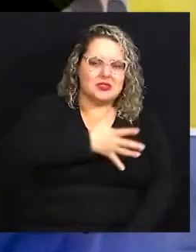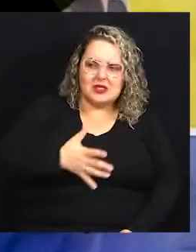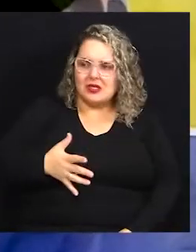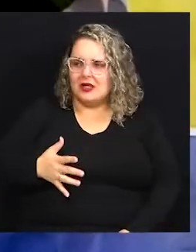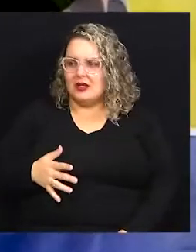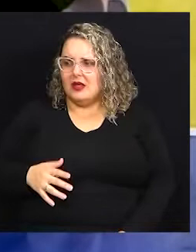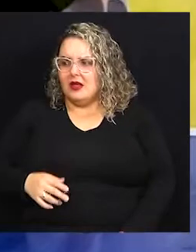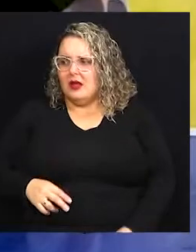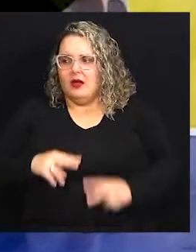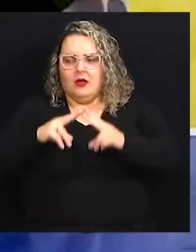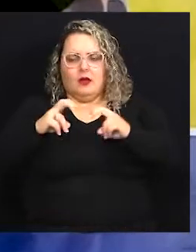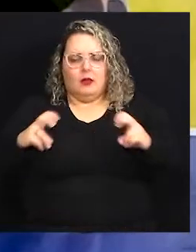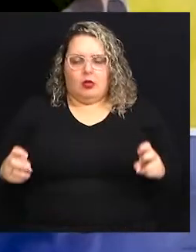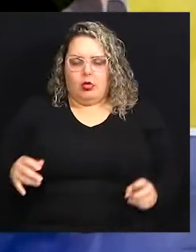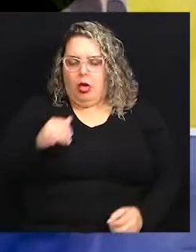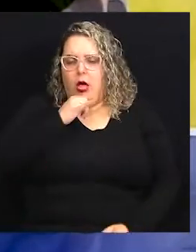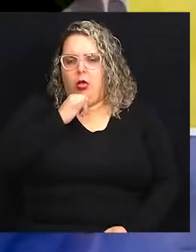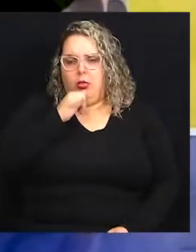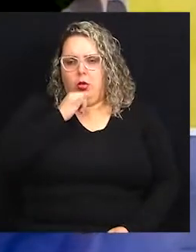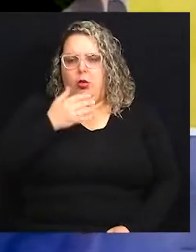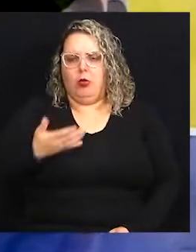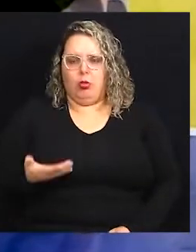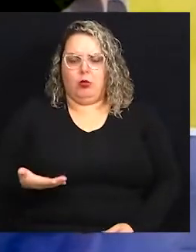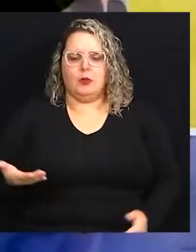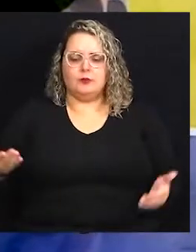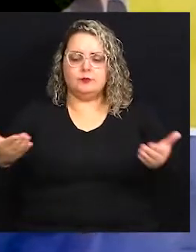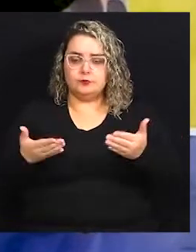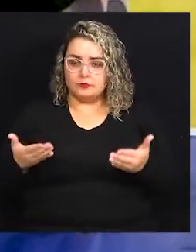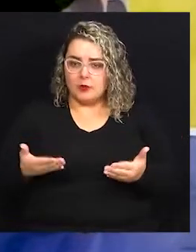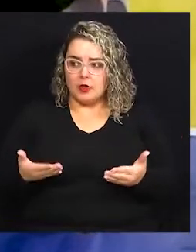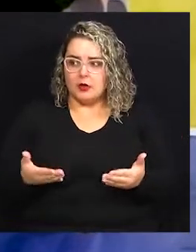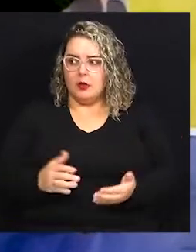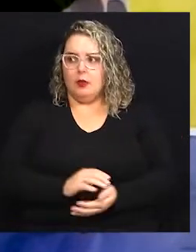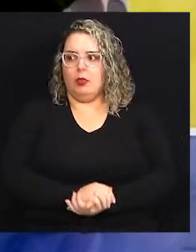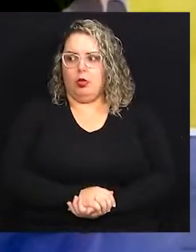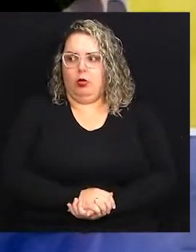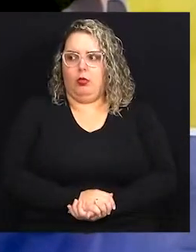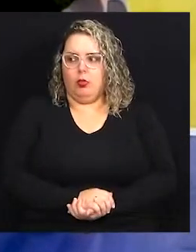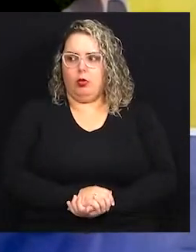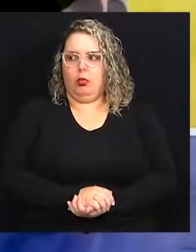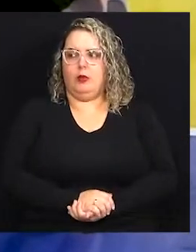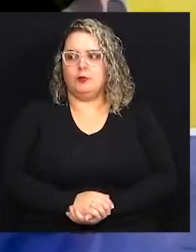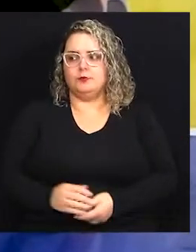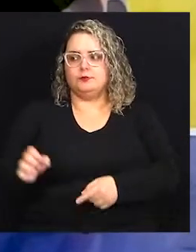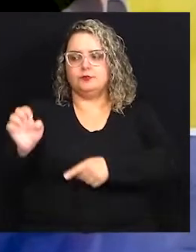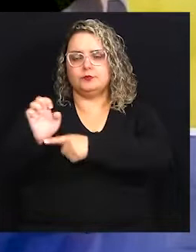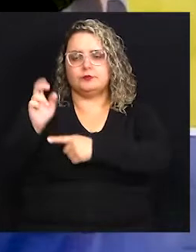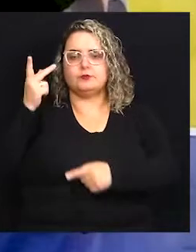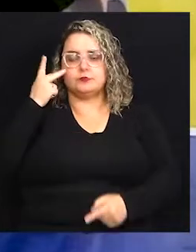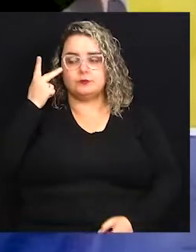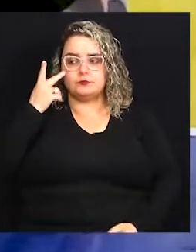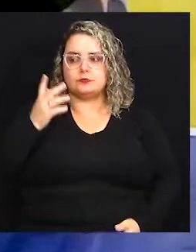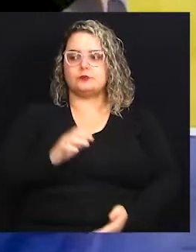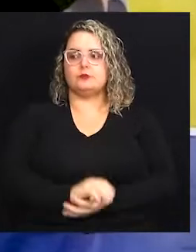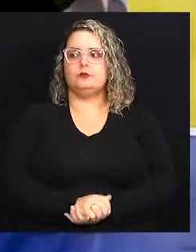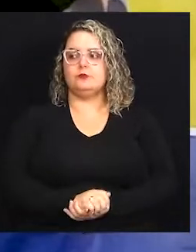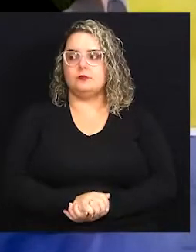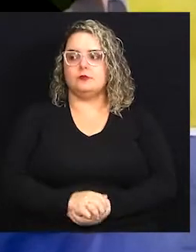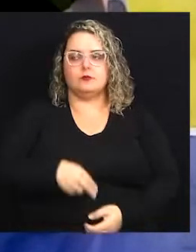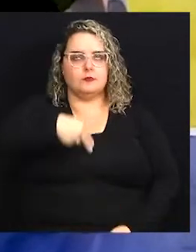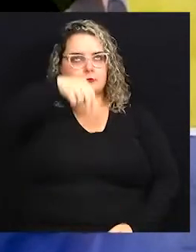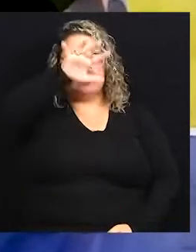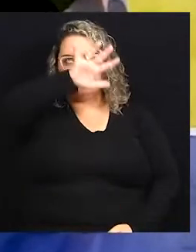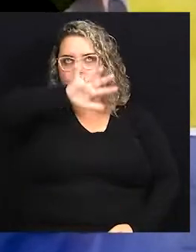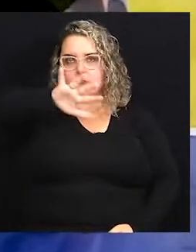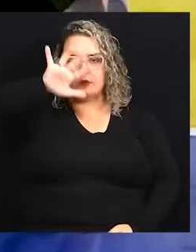vamos dar um exemplo assim, né? Mas é tanto que hoje, pelos paulistanos, o Nordeste é a